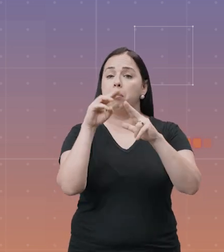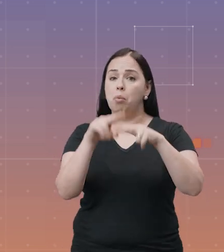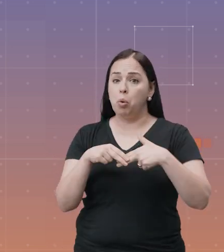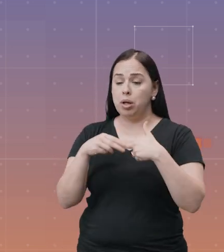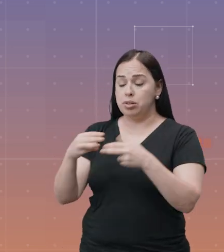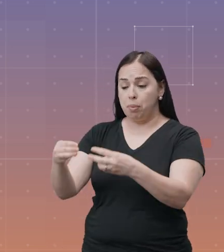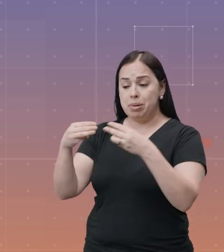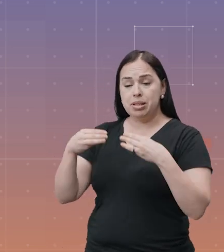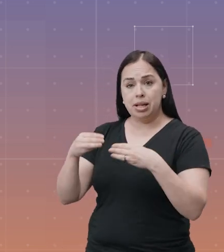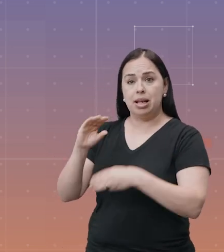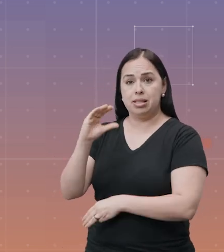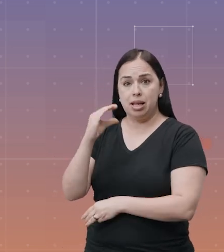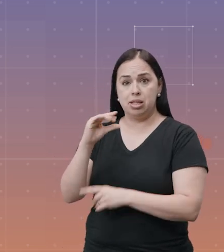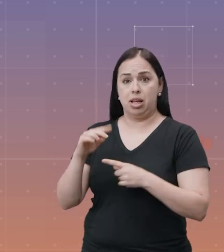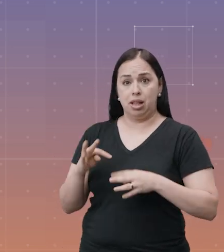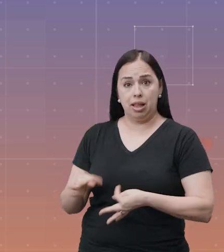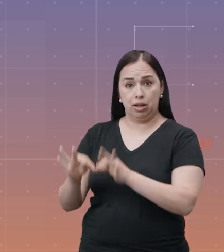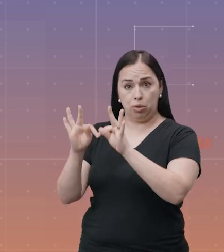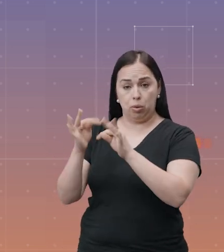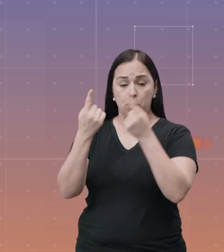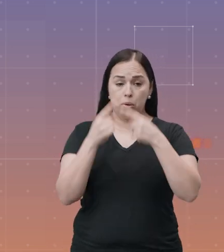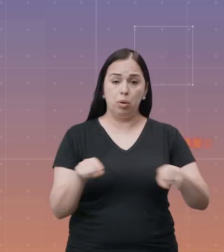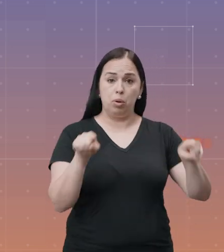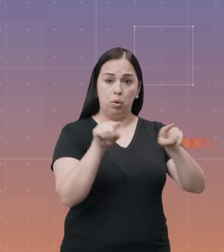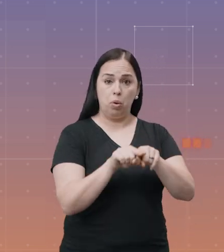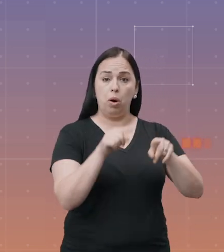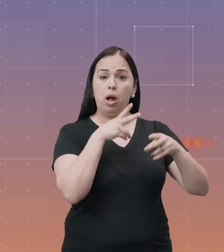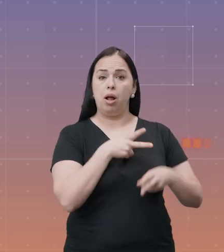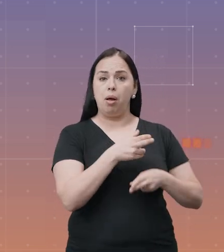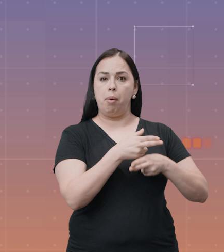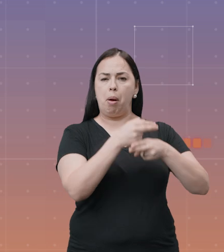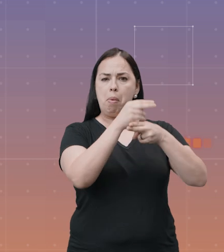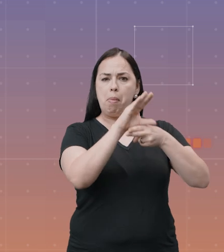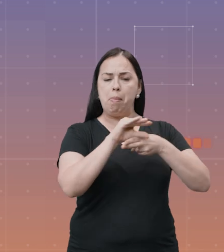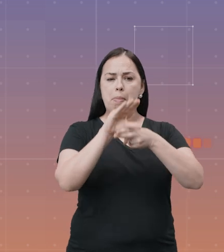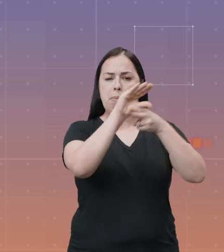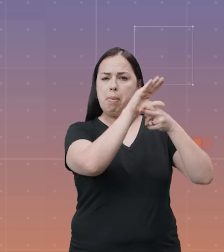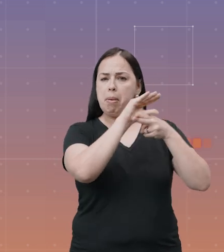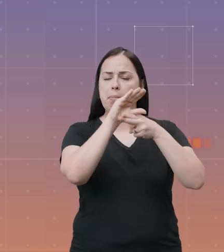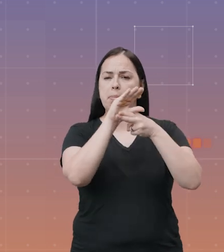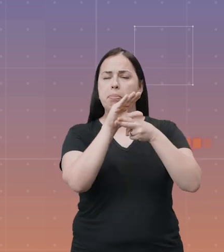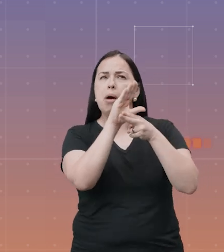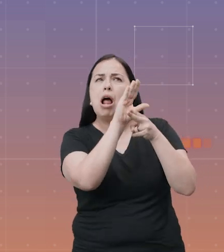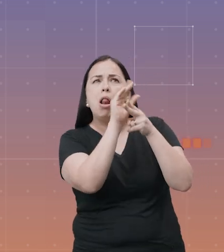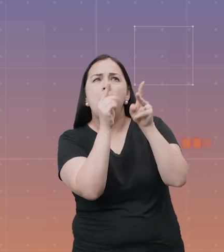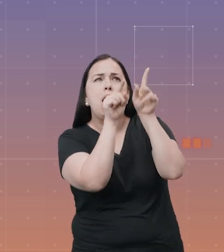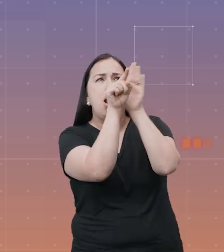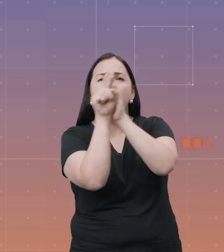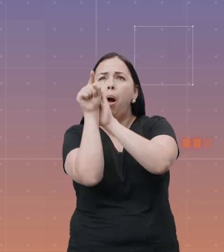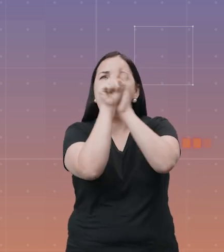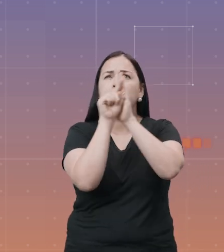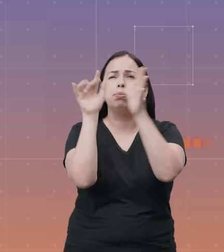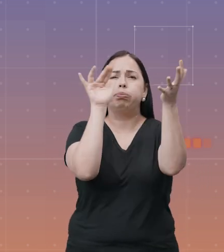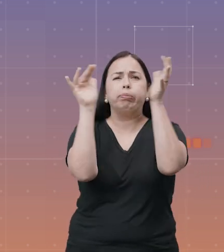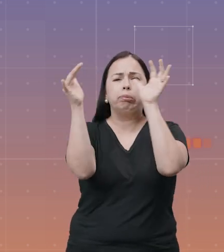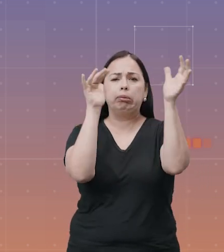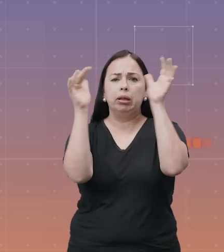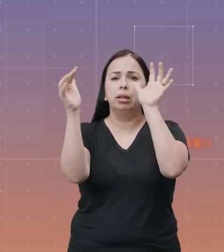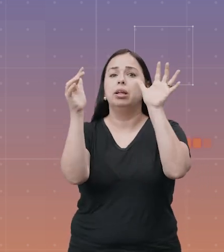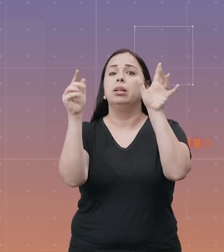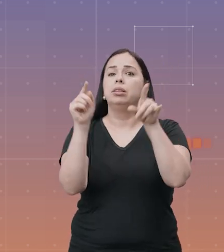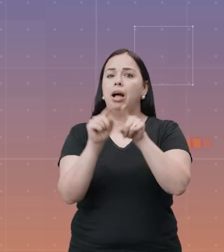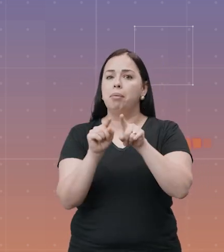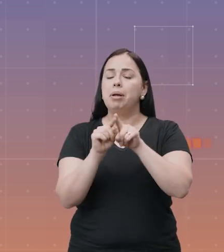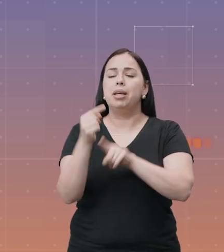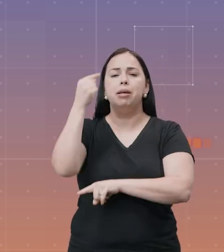elaborada pelo Ministério da Ciência e Tecnologia, em cooperação com o INPE, para mapear os riscos climáticos em diversos